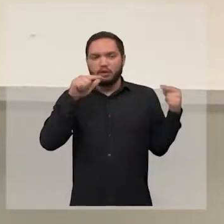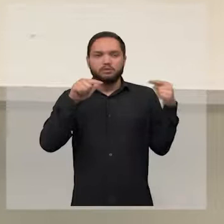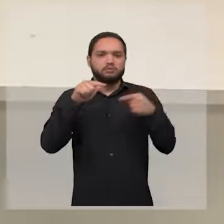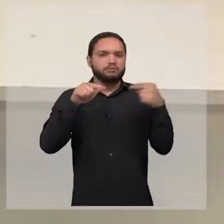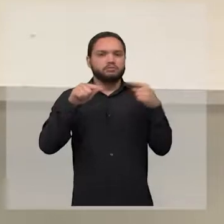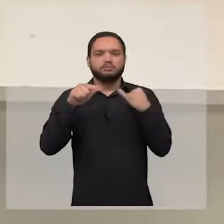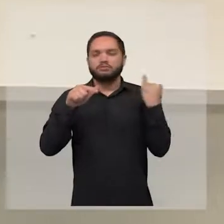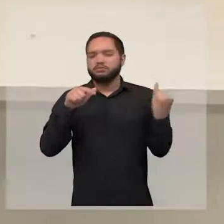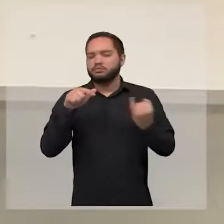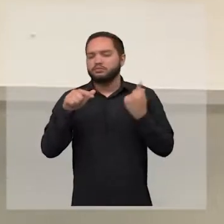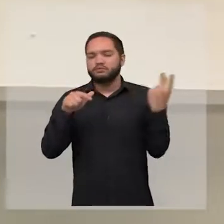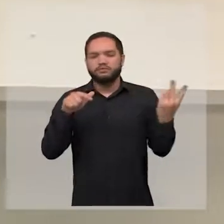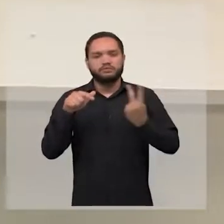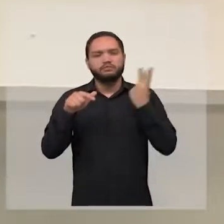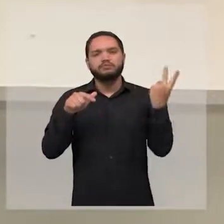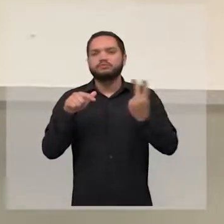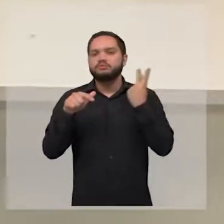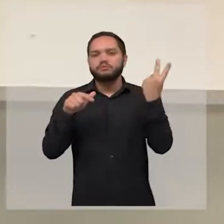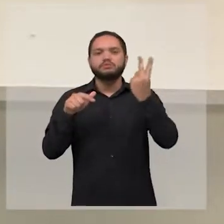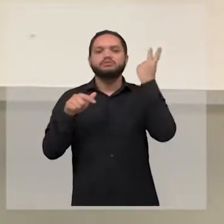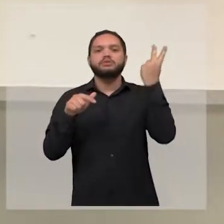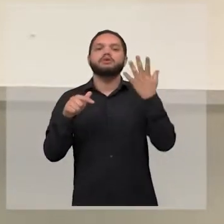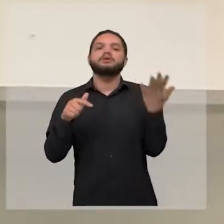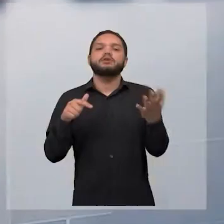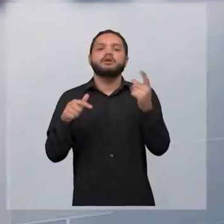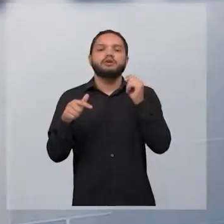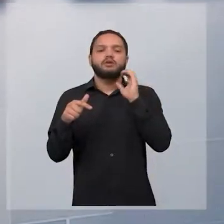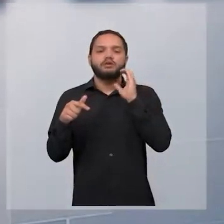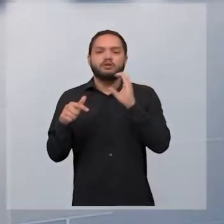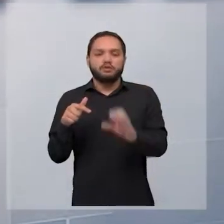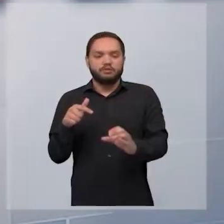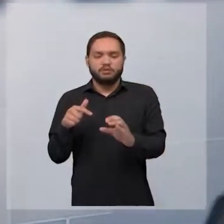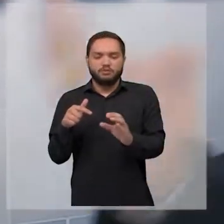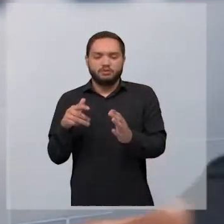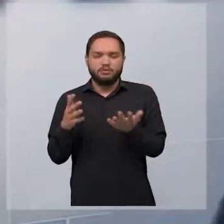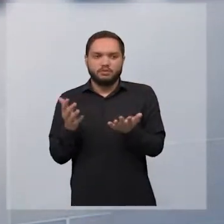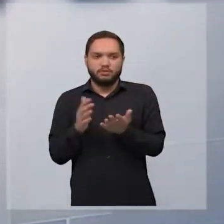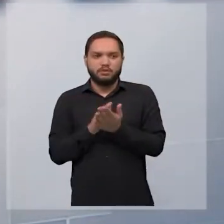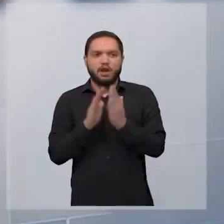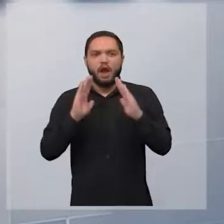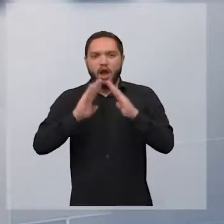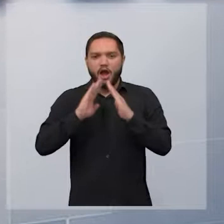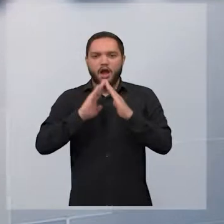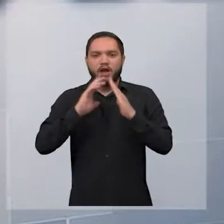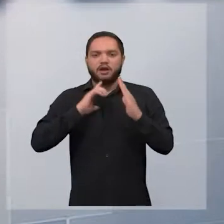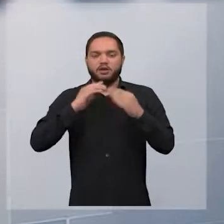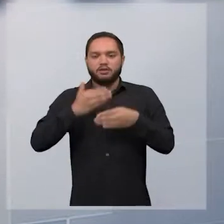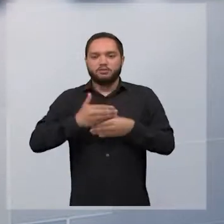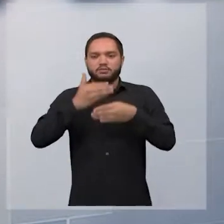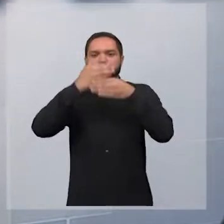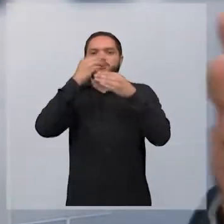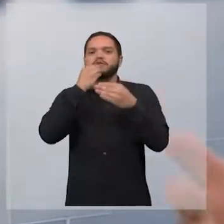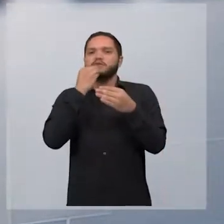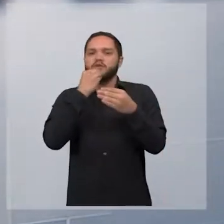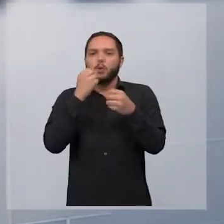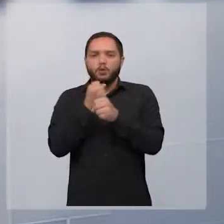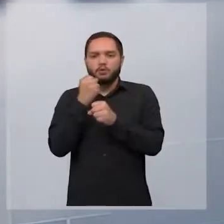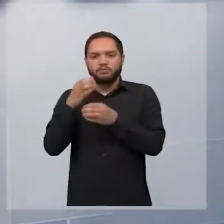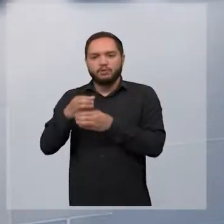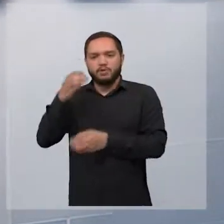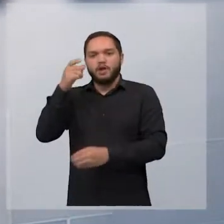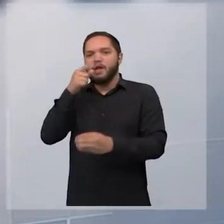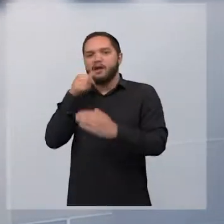É verdade. E qual é o investimento que eu tive? Eu não tive condição de fazer uma casa que tem uma parede. Por que eu não faço uma cisterna? E não compro um